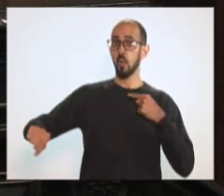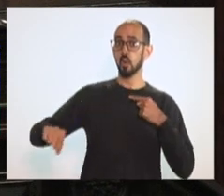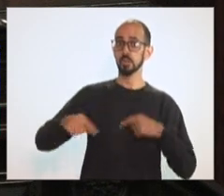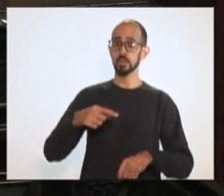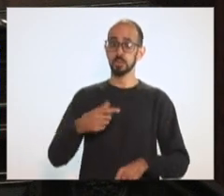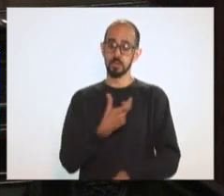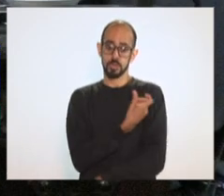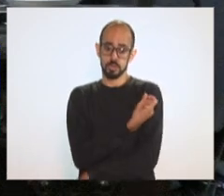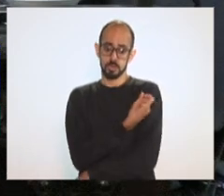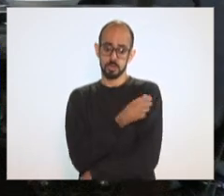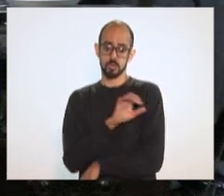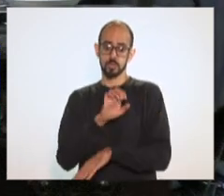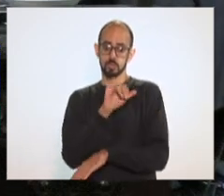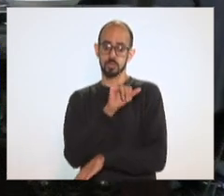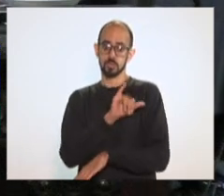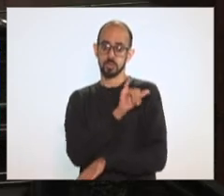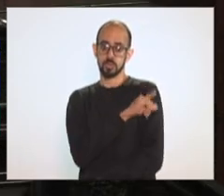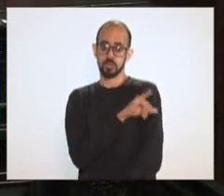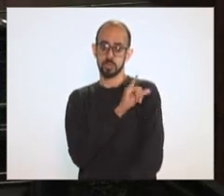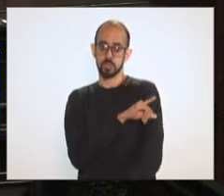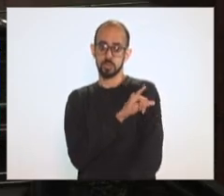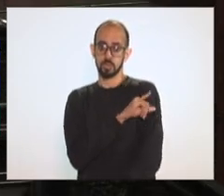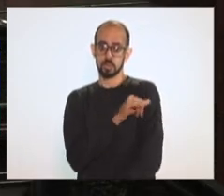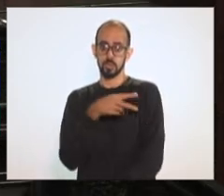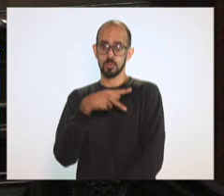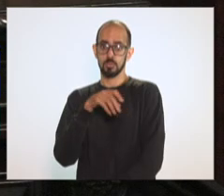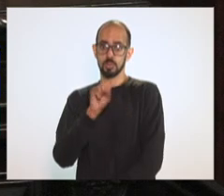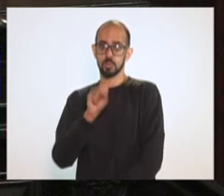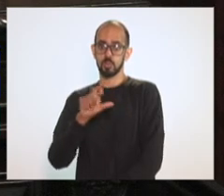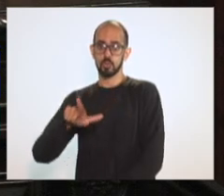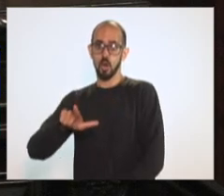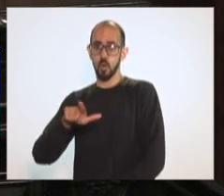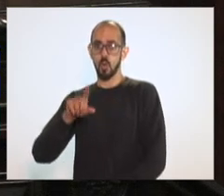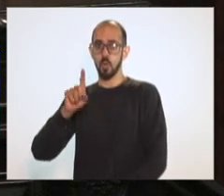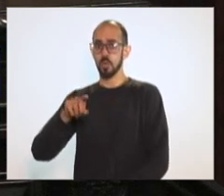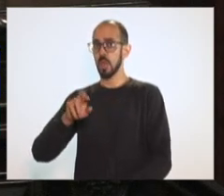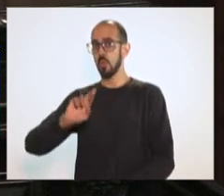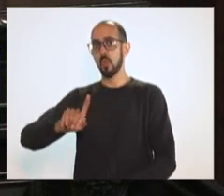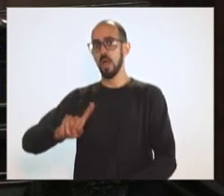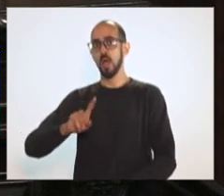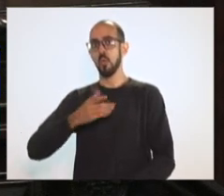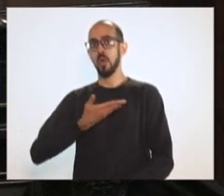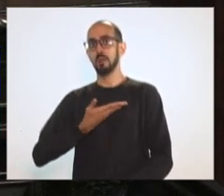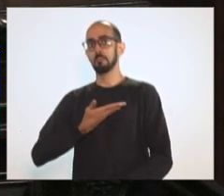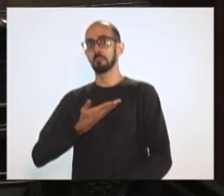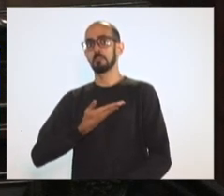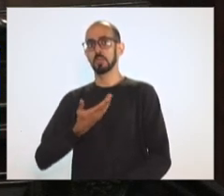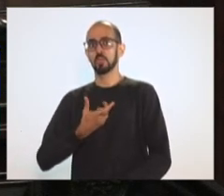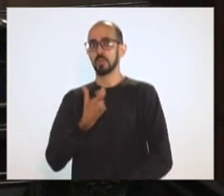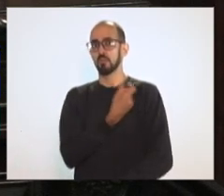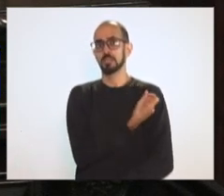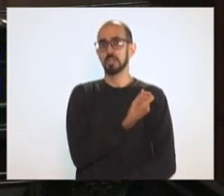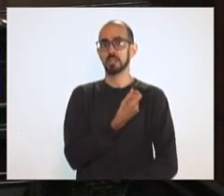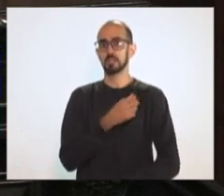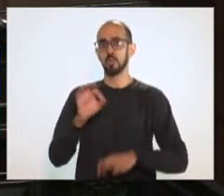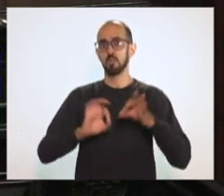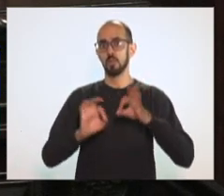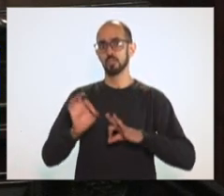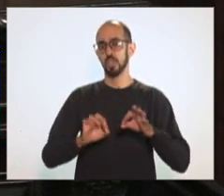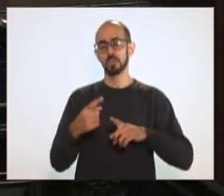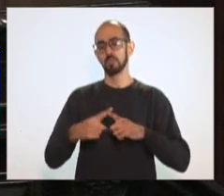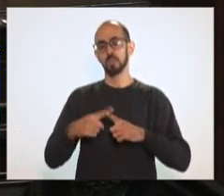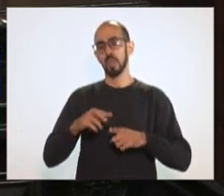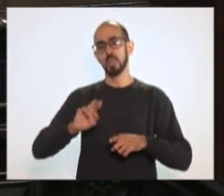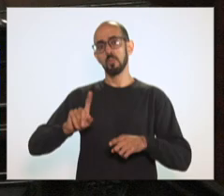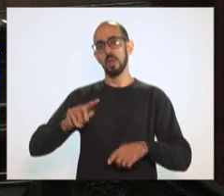do Rio de Janeiro. Concluir, por favor. O PSOL é inimigo da vacinação no estado do Rio de Janeiro simplesmente porque não saiu da forma